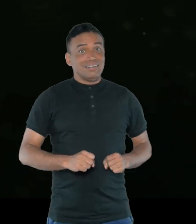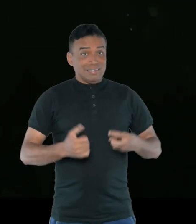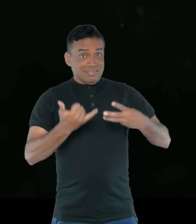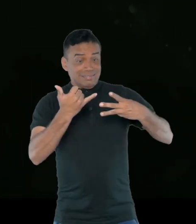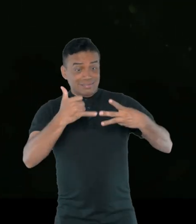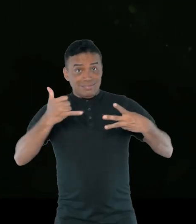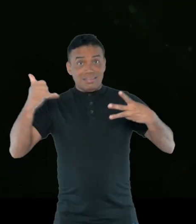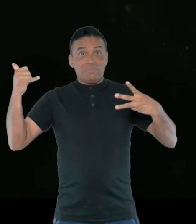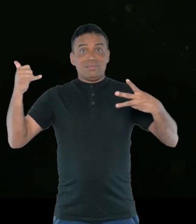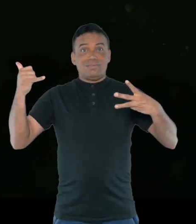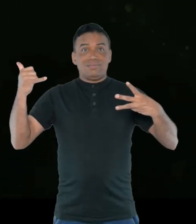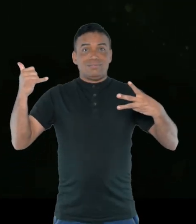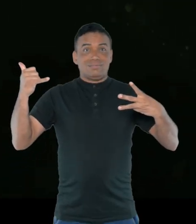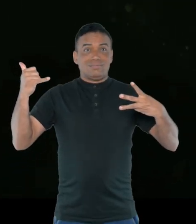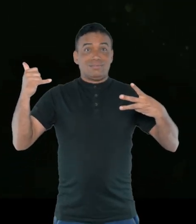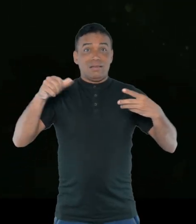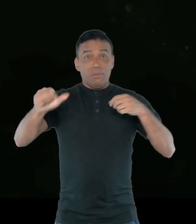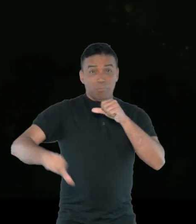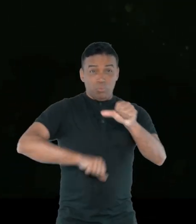CEMIG.